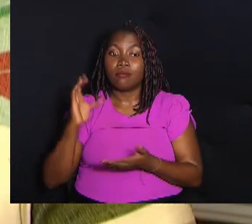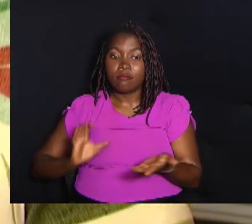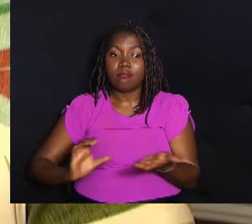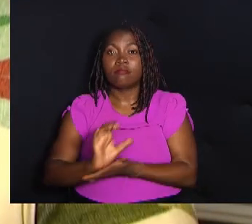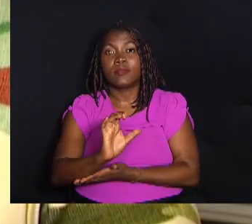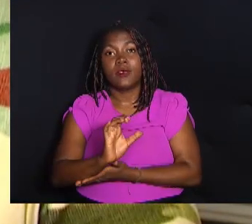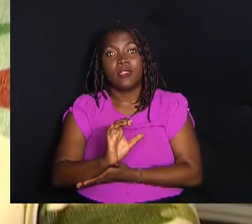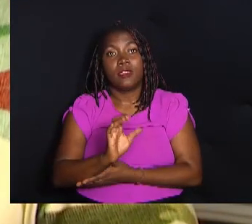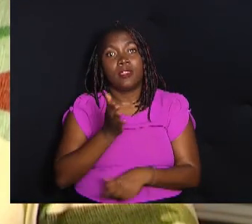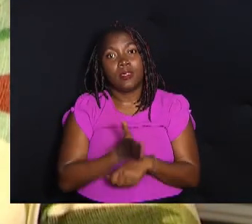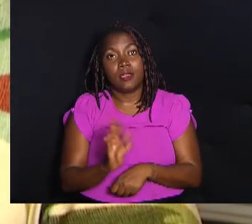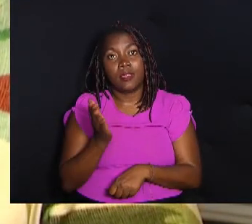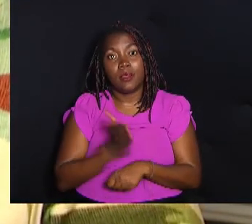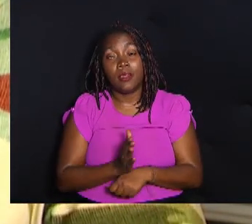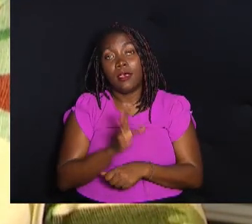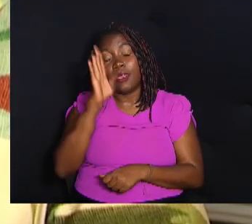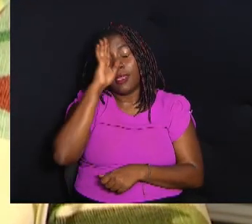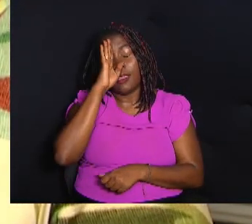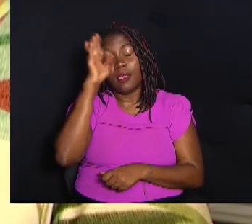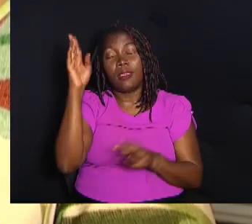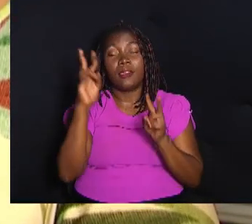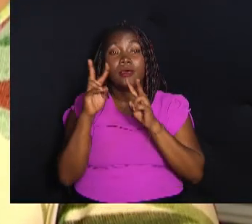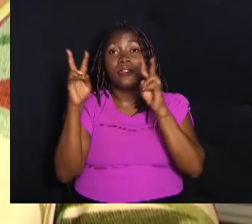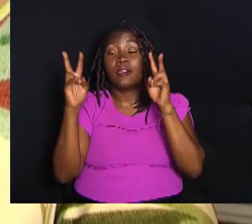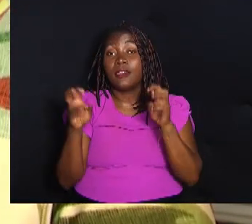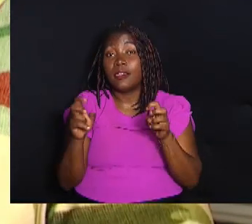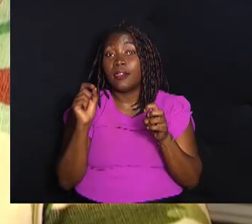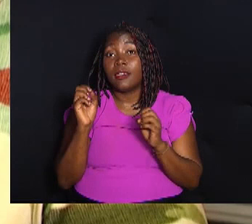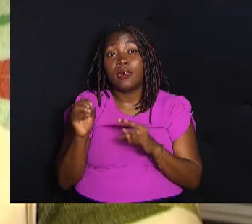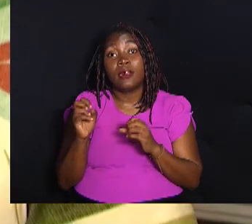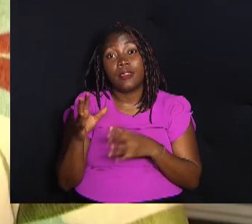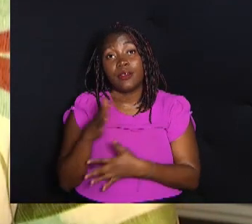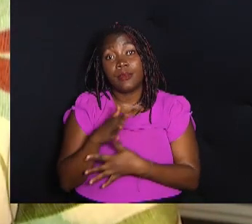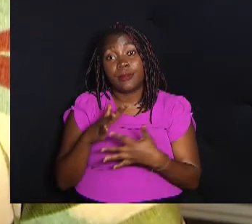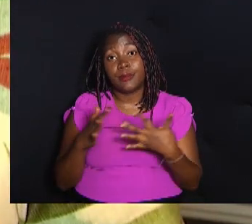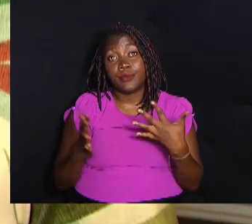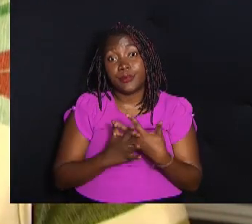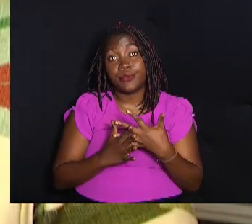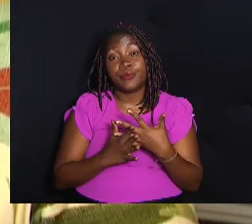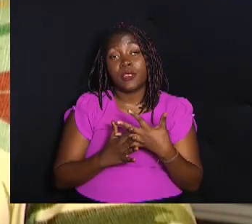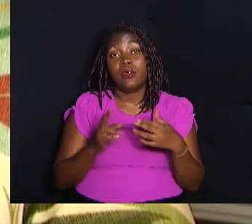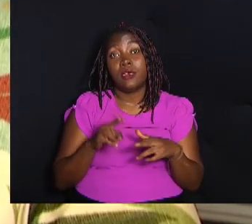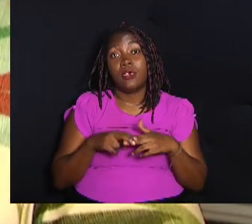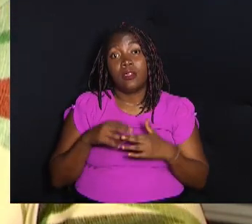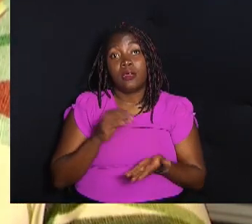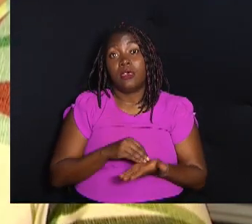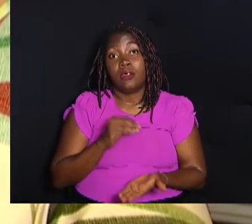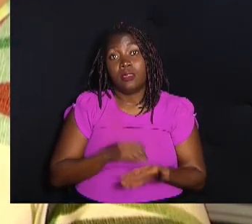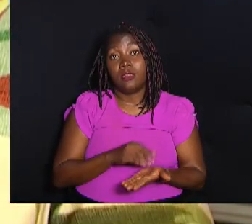capacitação sobretudo na questão da do do ensino de Libras porque é uma demanda das pessoas com deficiência